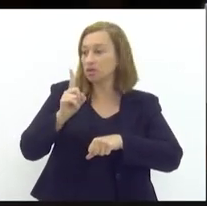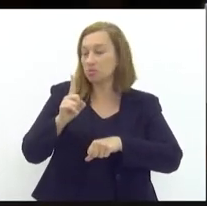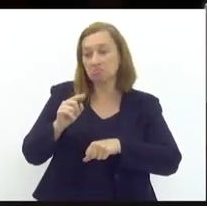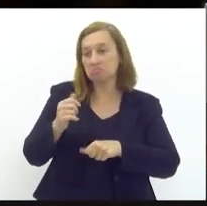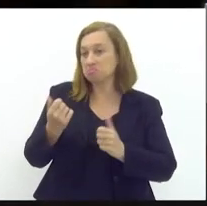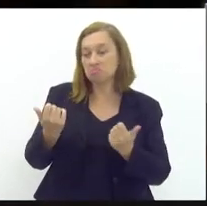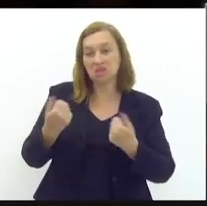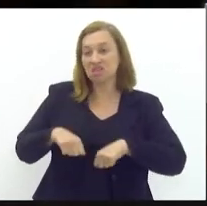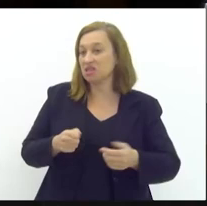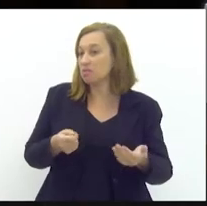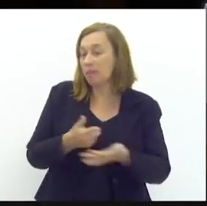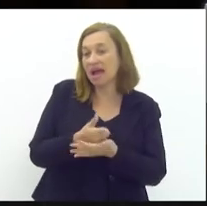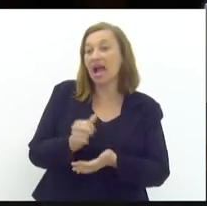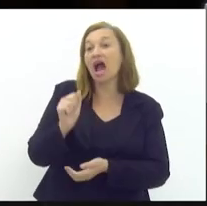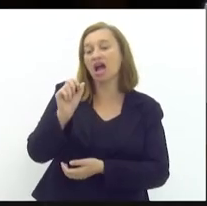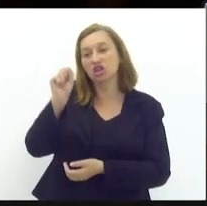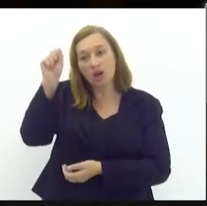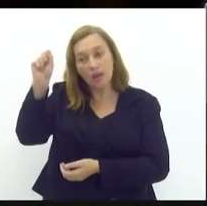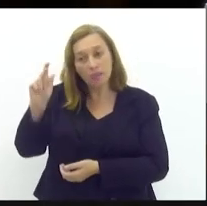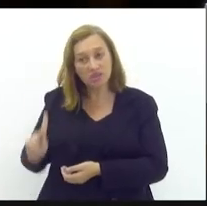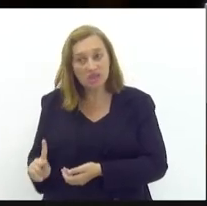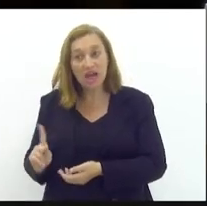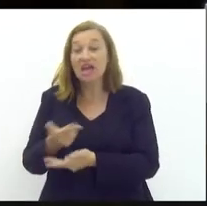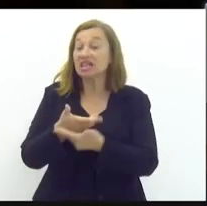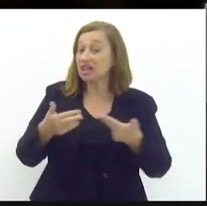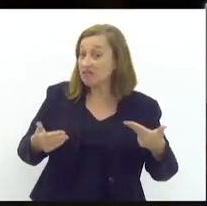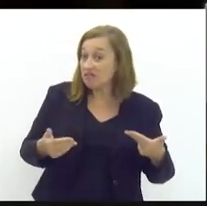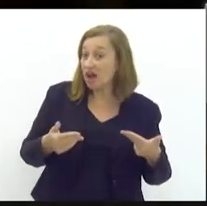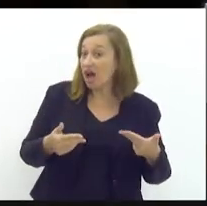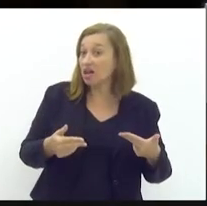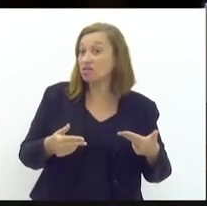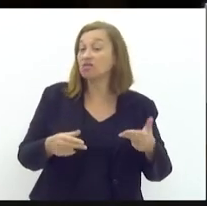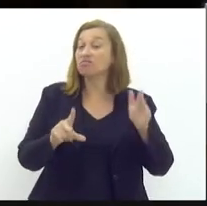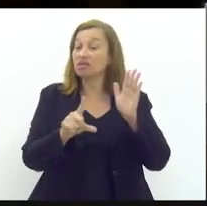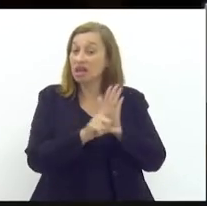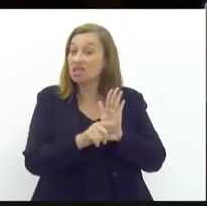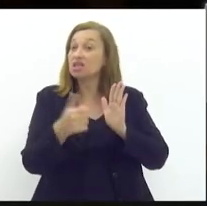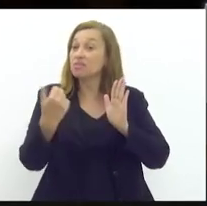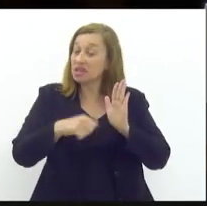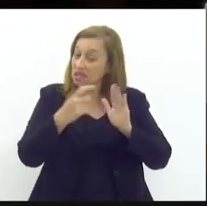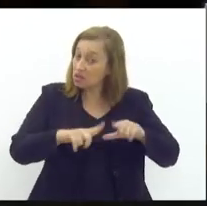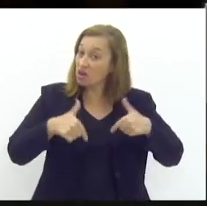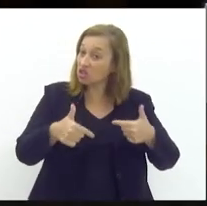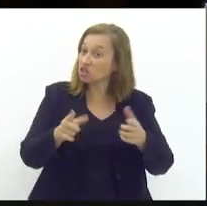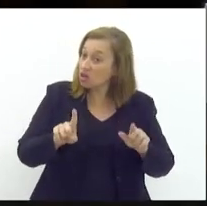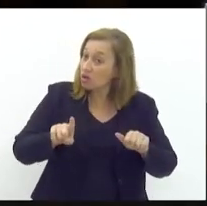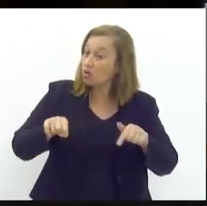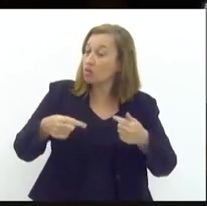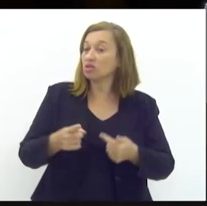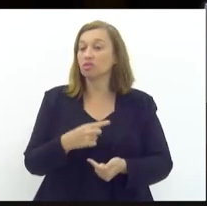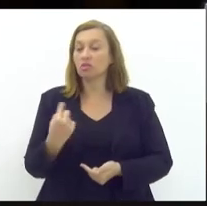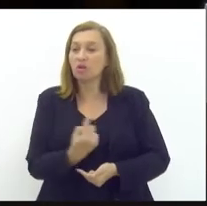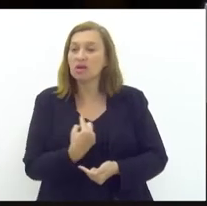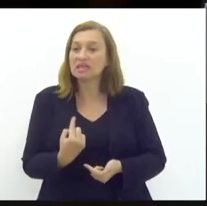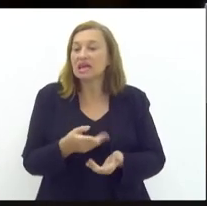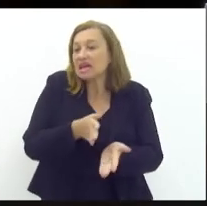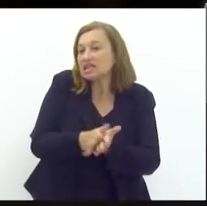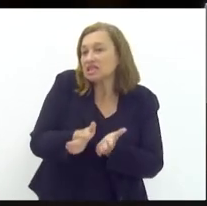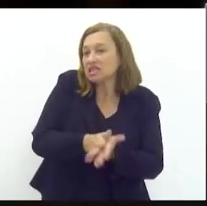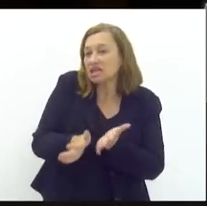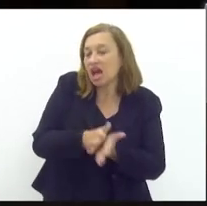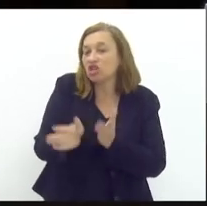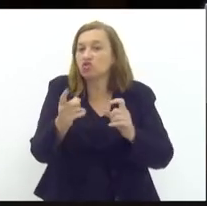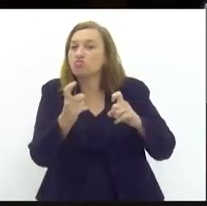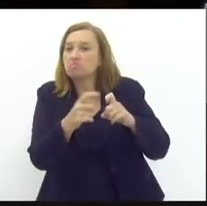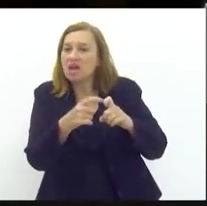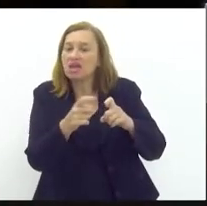benefício fiscal como classe média que a gente tem que legislar contra despesas médicas poder deduzir